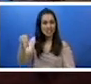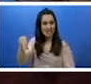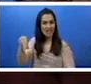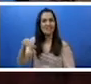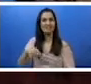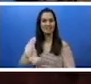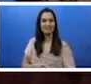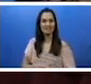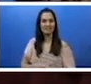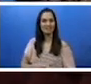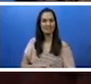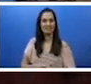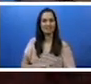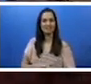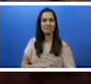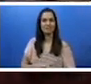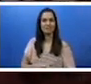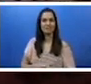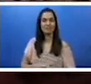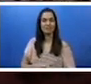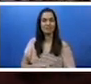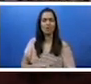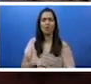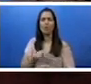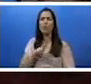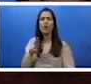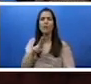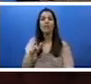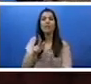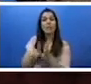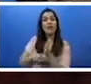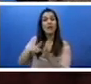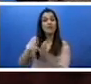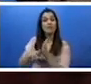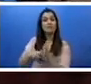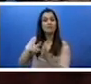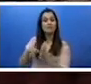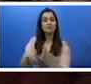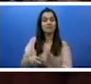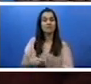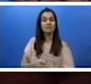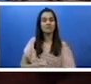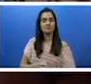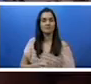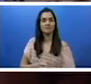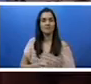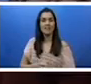lá, jangada. Aonde está escrito trem?